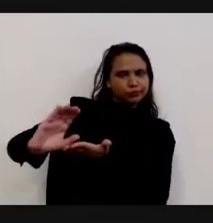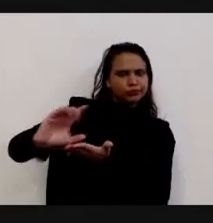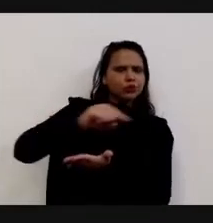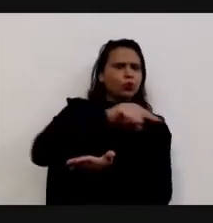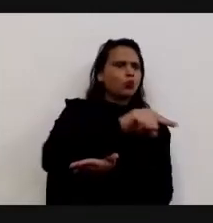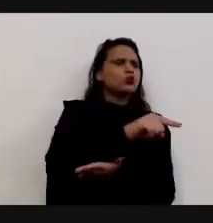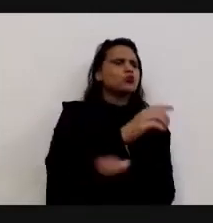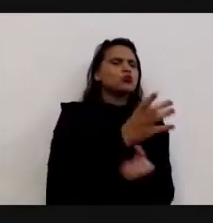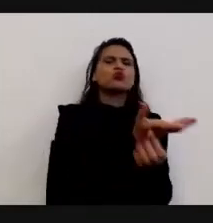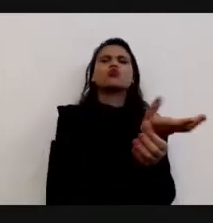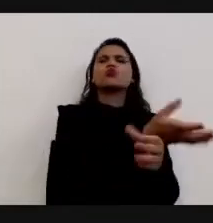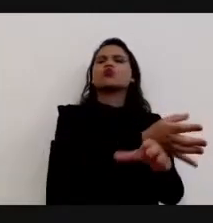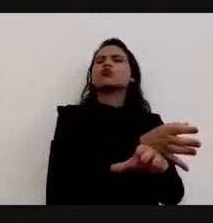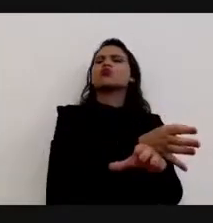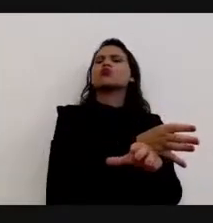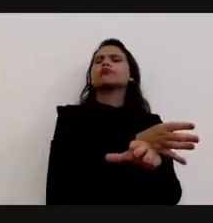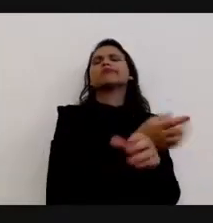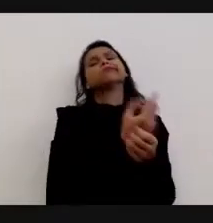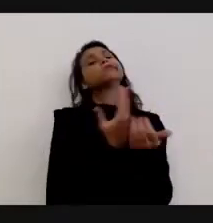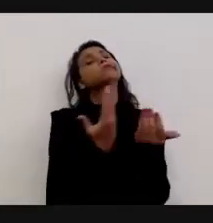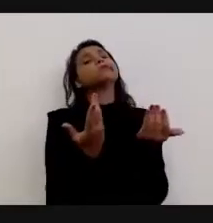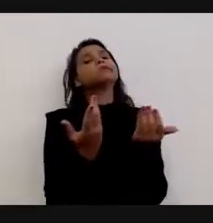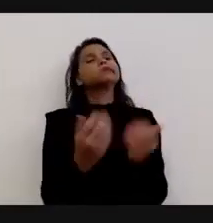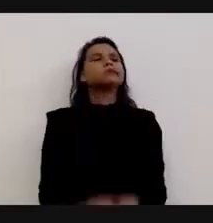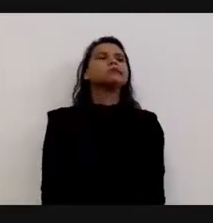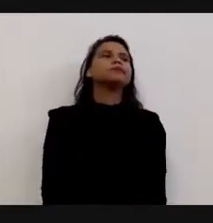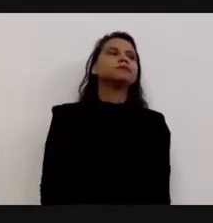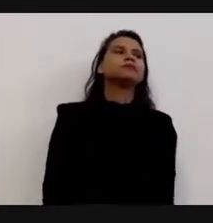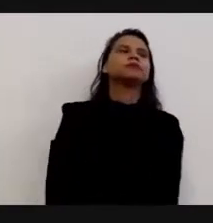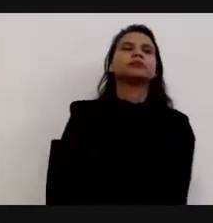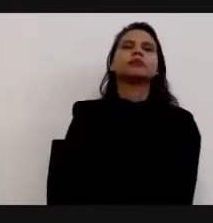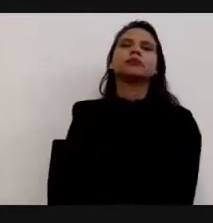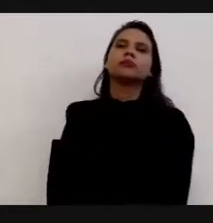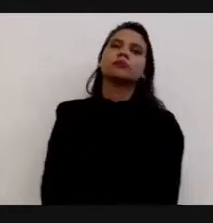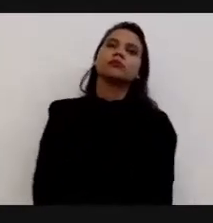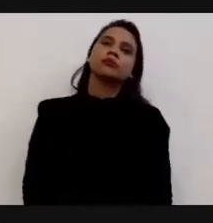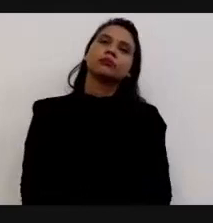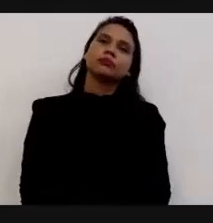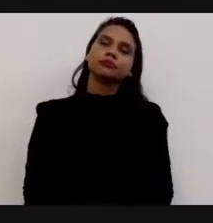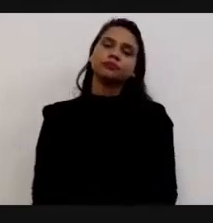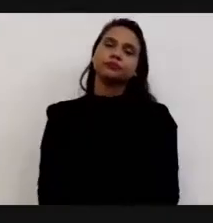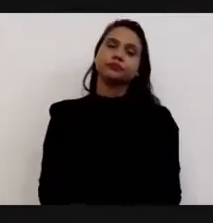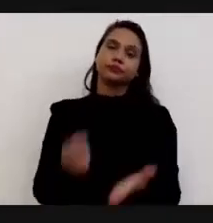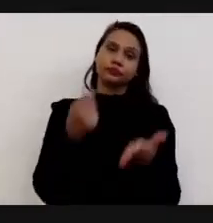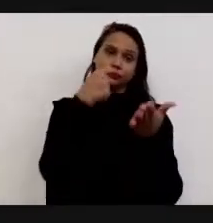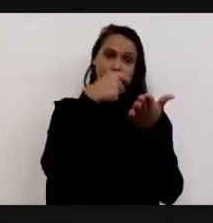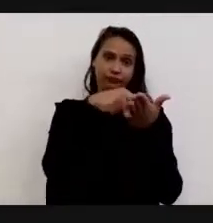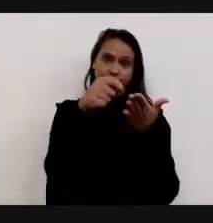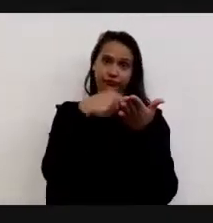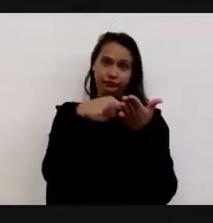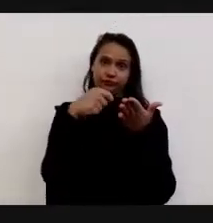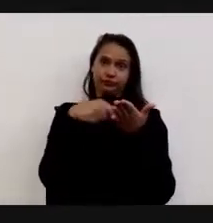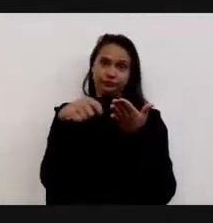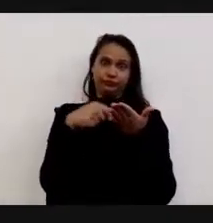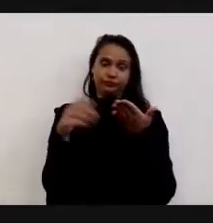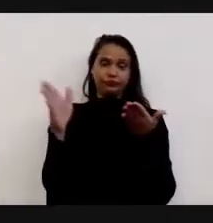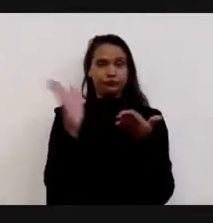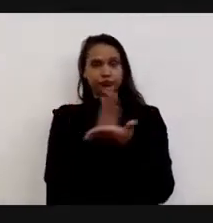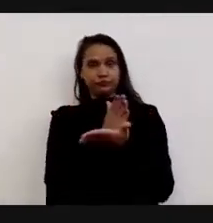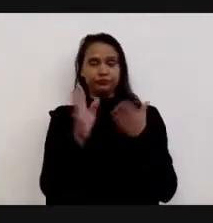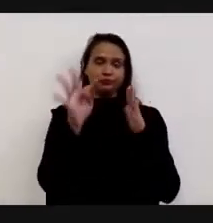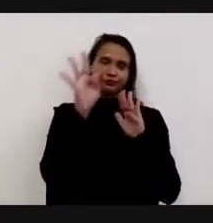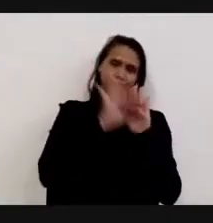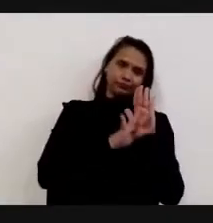contemplados que outros, né? É uma outra questão. Aí eu escrevi alguns artigos falando exatamente sobre